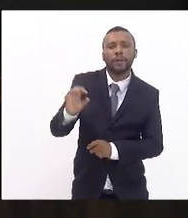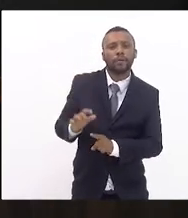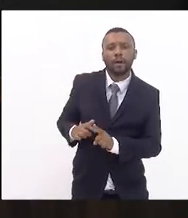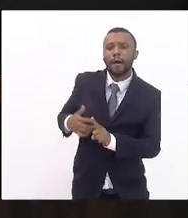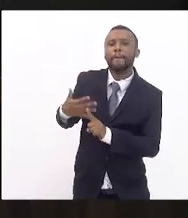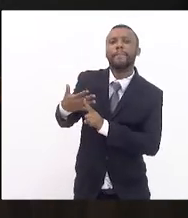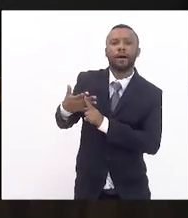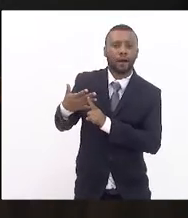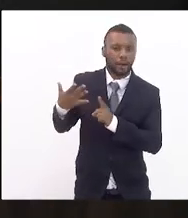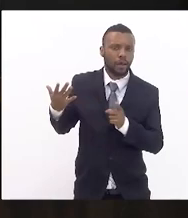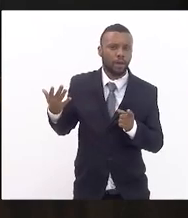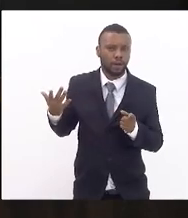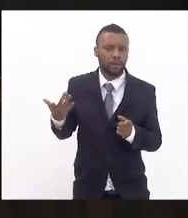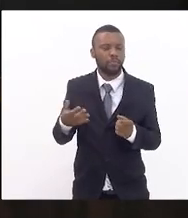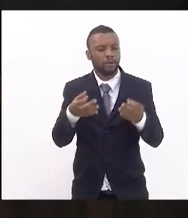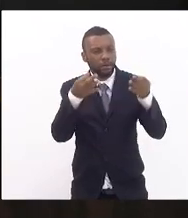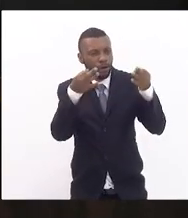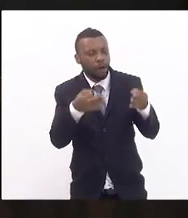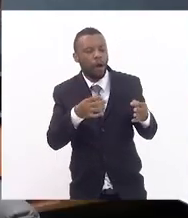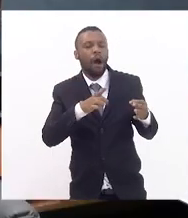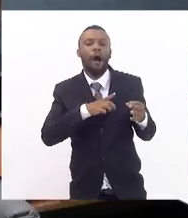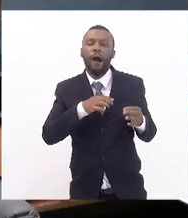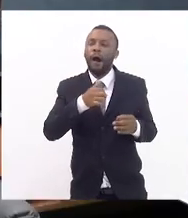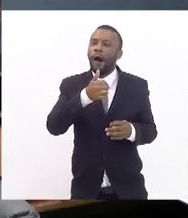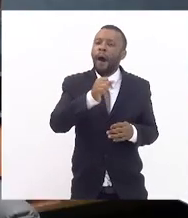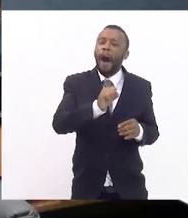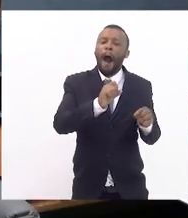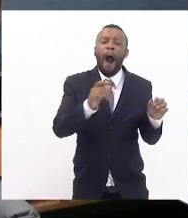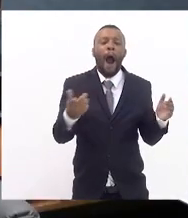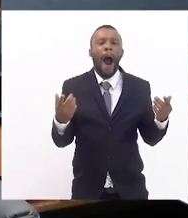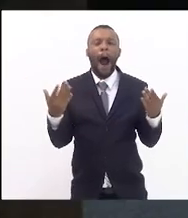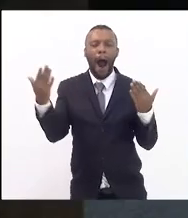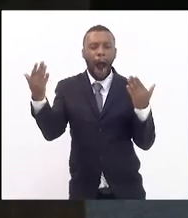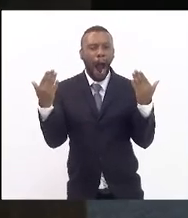verdade, cotejado com 18 foi exatamente